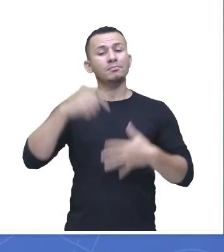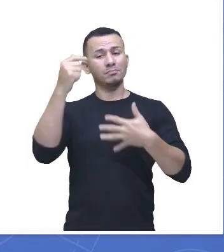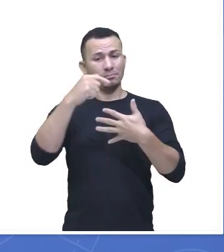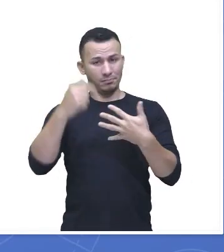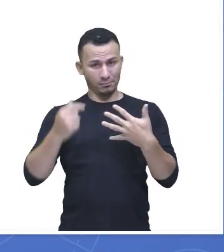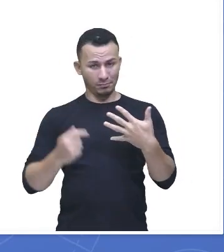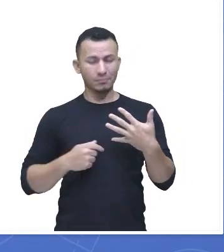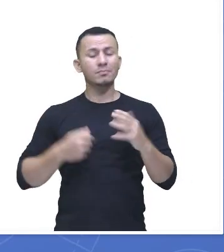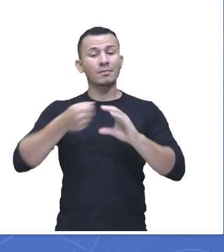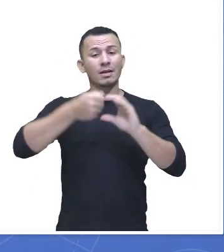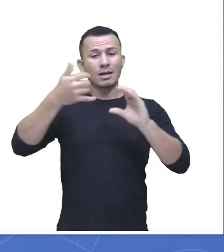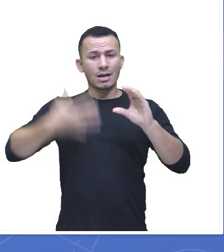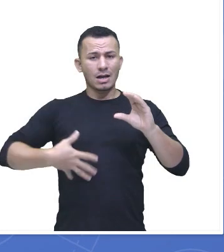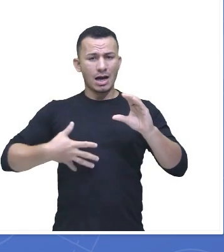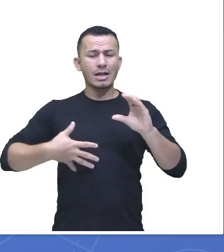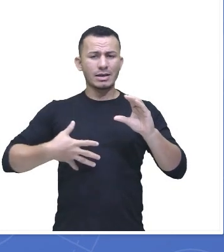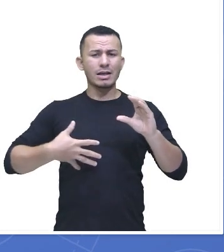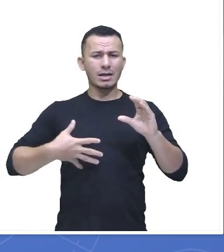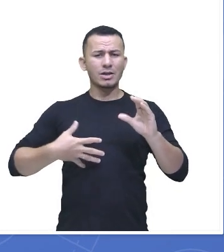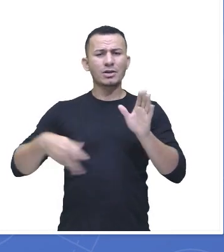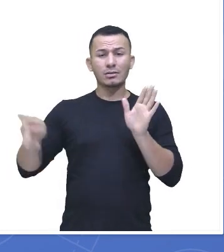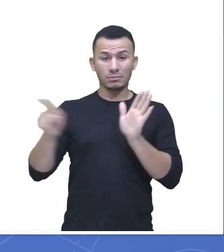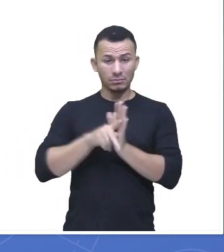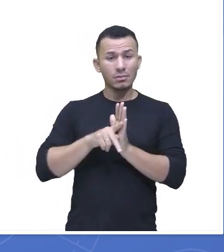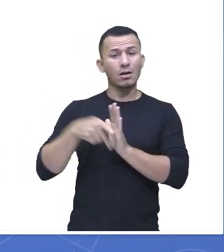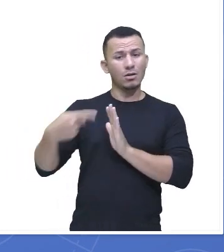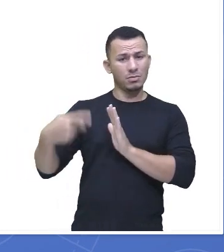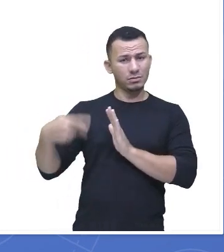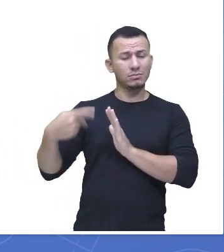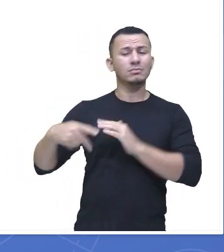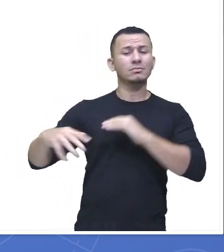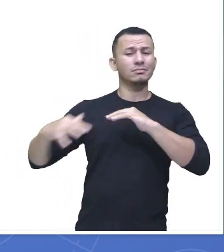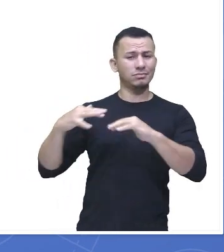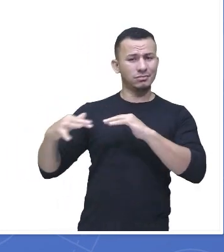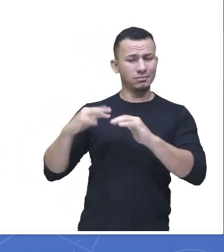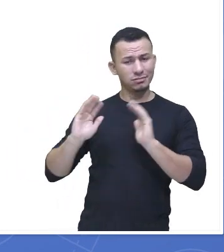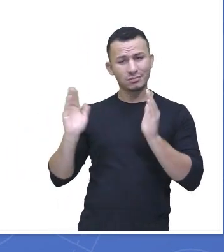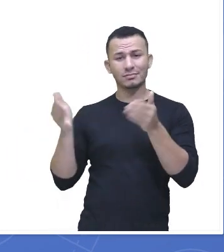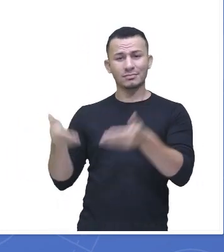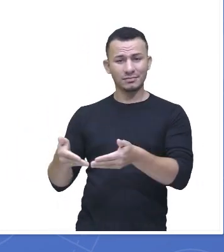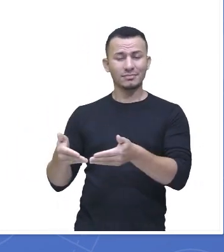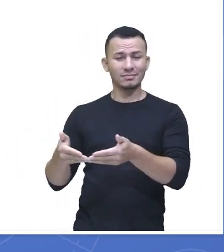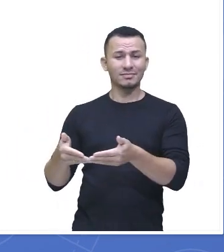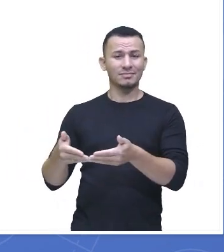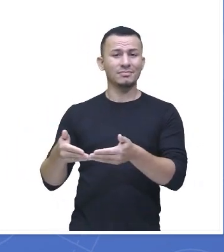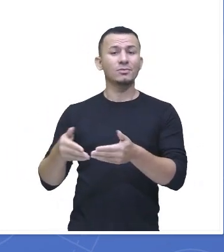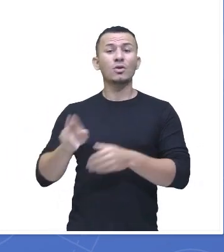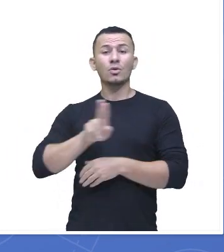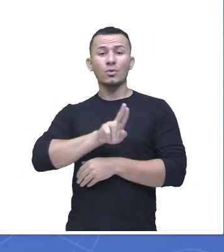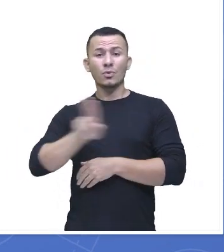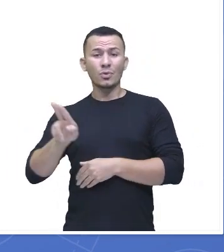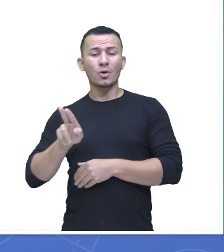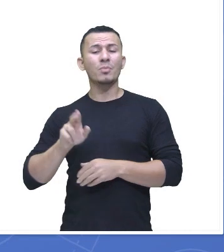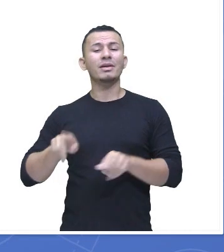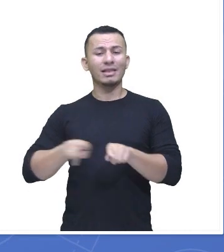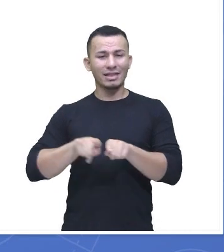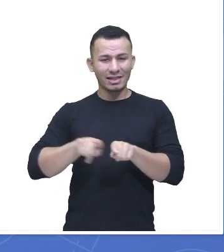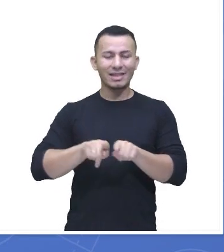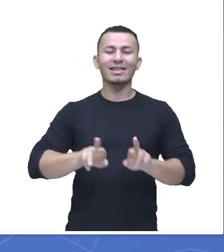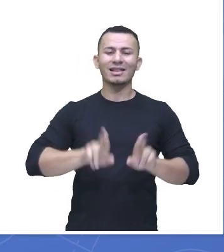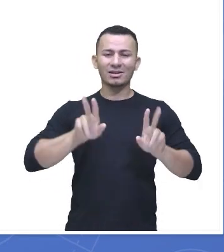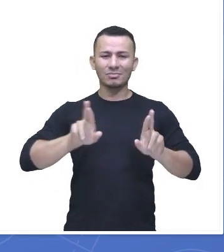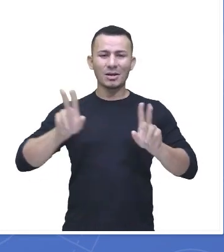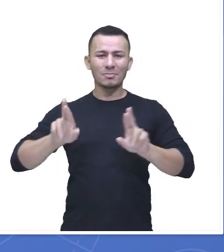têm características tão deles, né? Eles têm funções tão específicas que até os nomes, eles se diferenciam